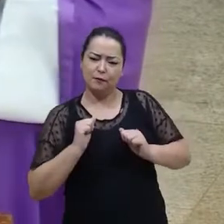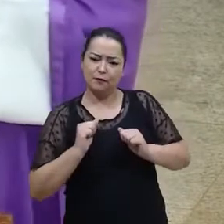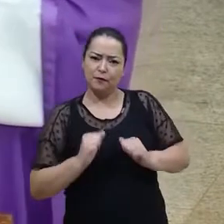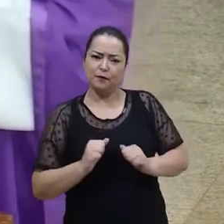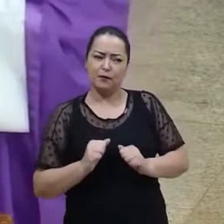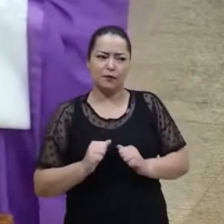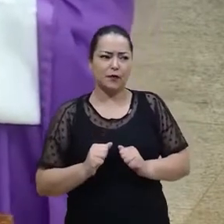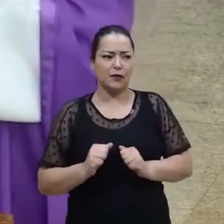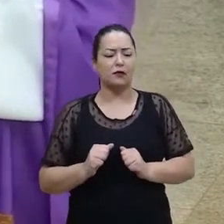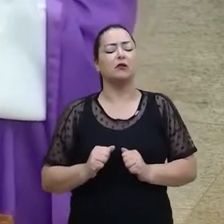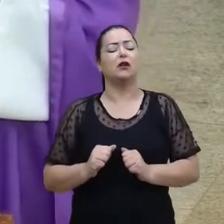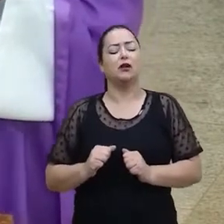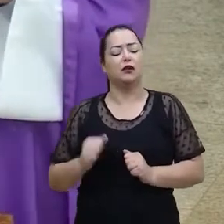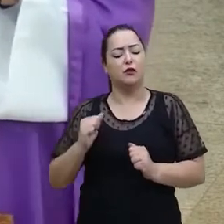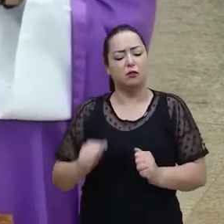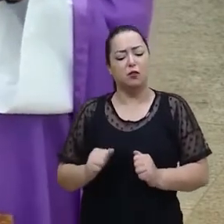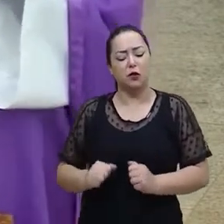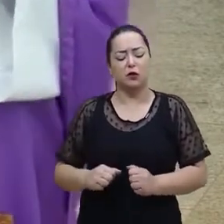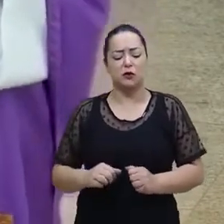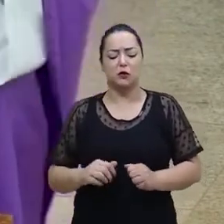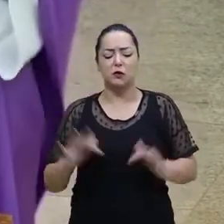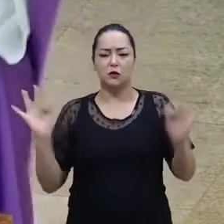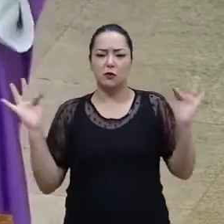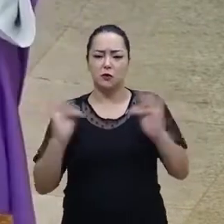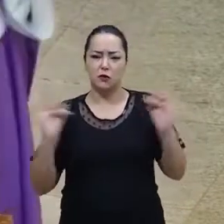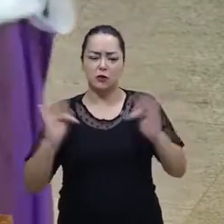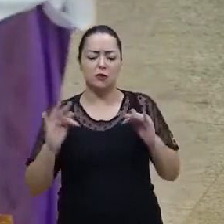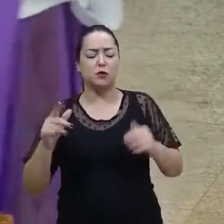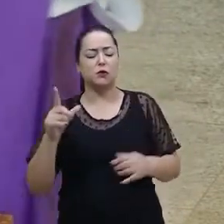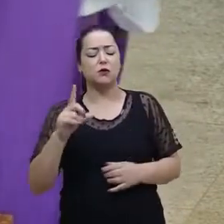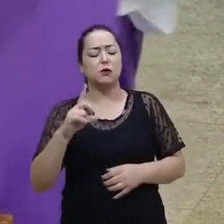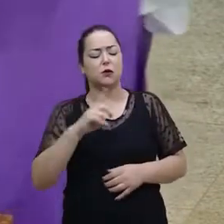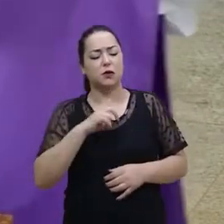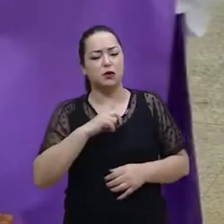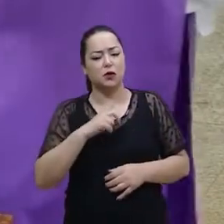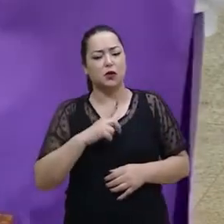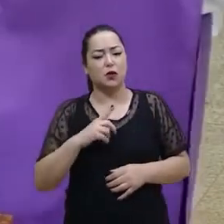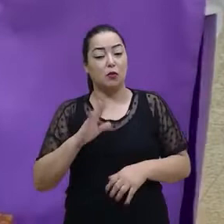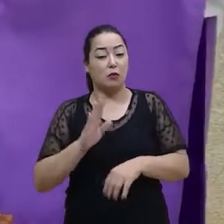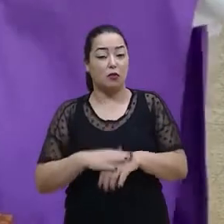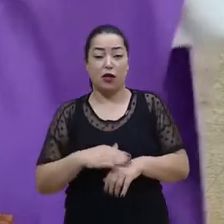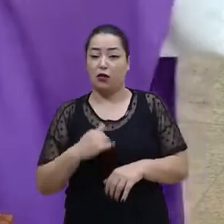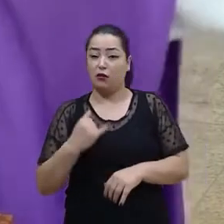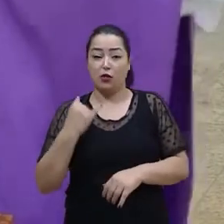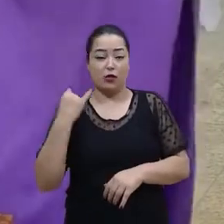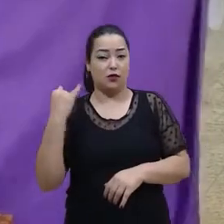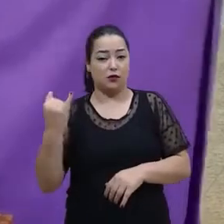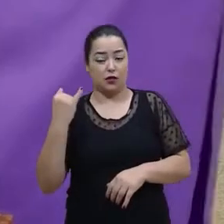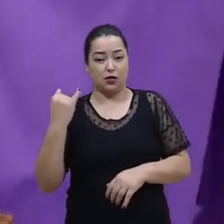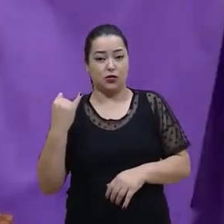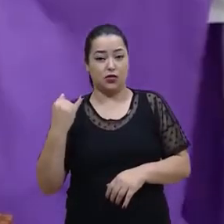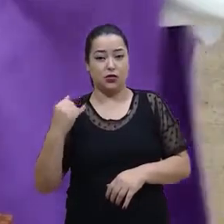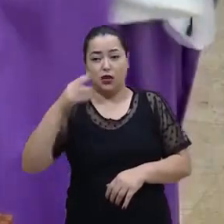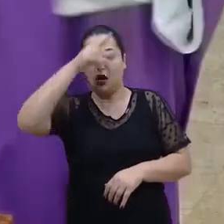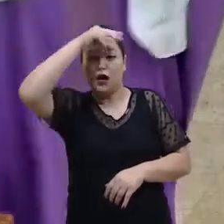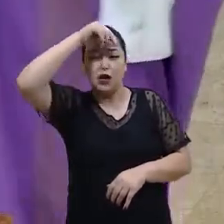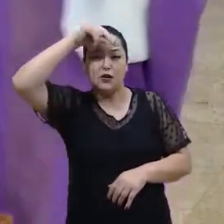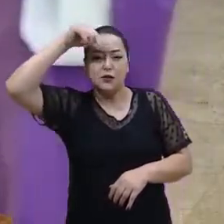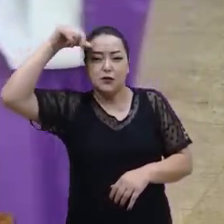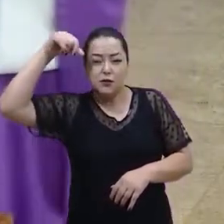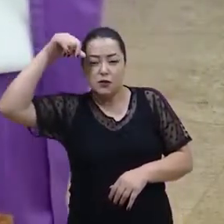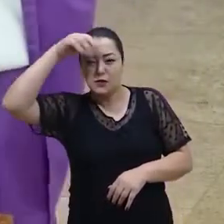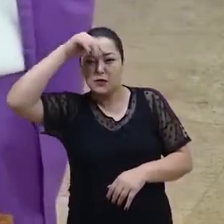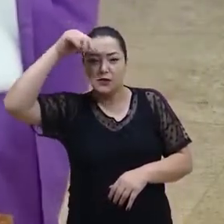desse com austeridade com simplicidade tendo como elemento importante da celebração a cinzas